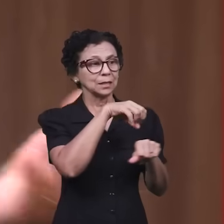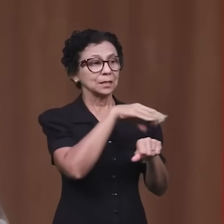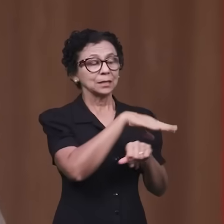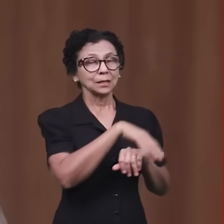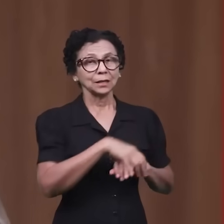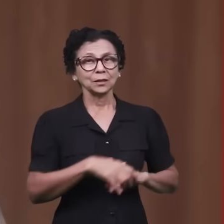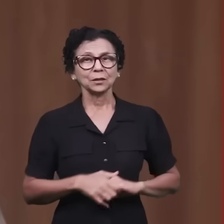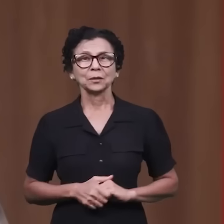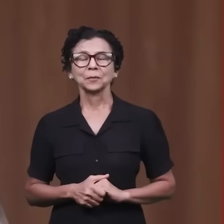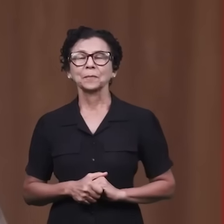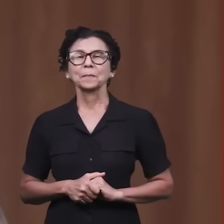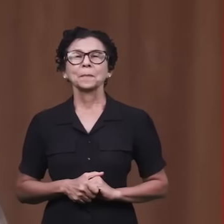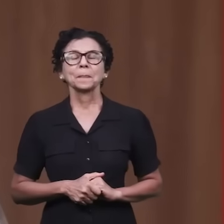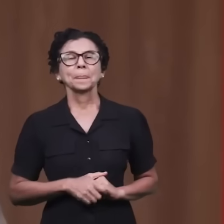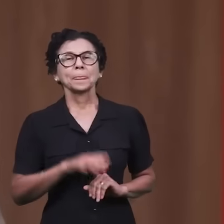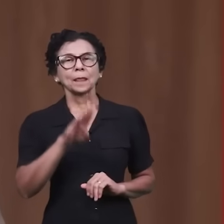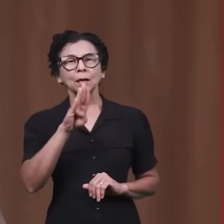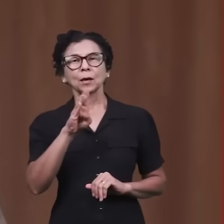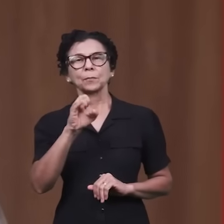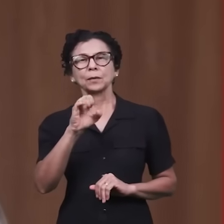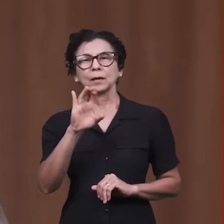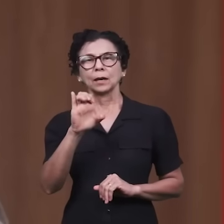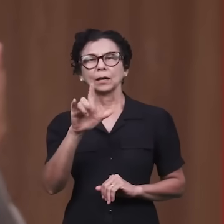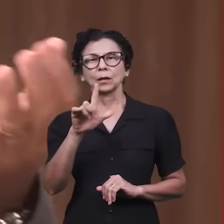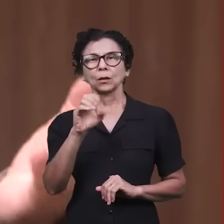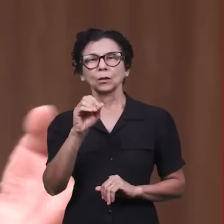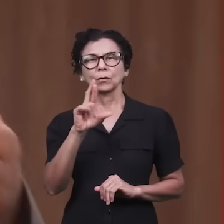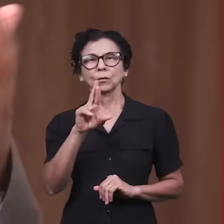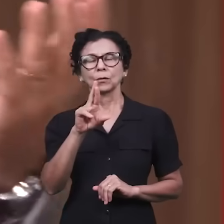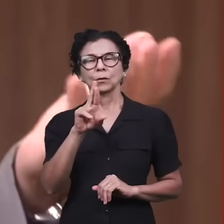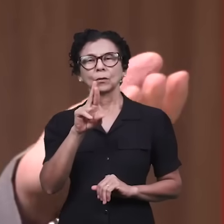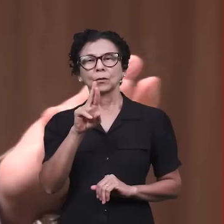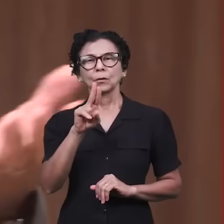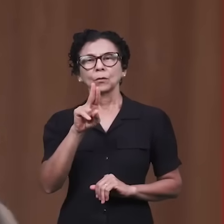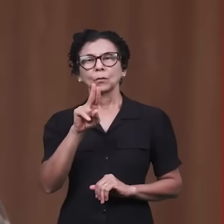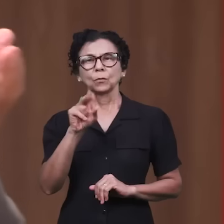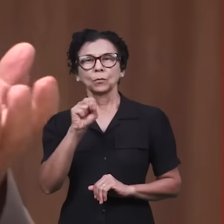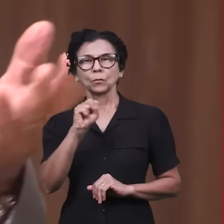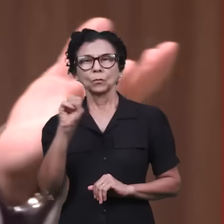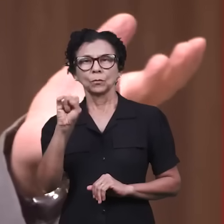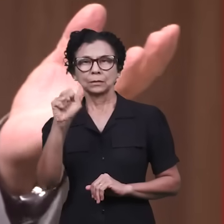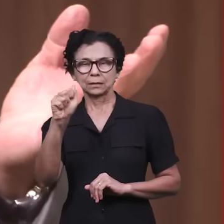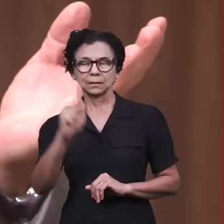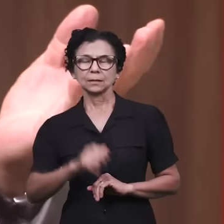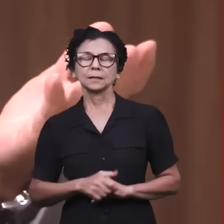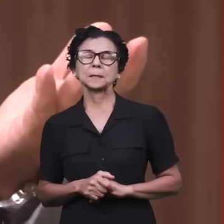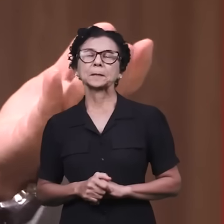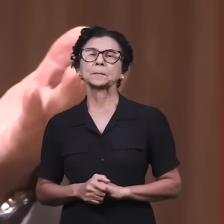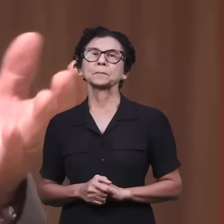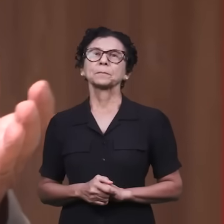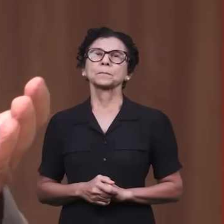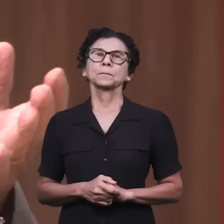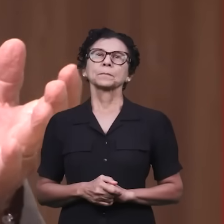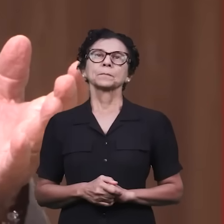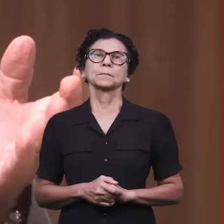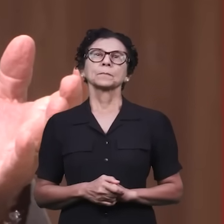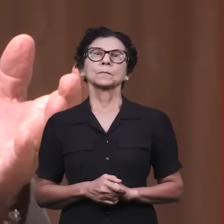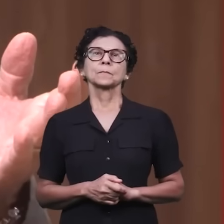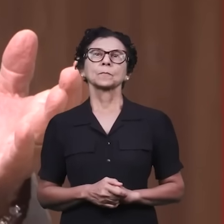Exemplo disso lá em Minsk, na Bielorrússia, na igreja do Pavel, né? O Pavel